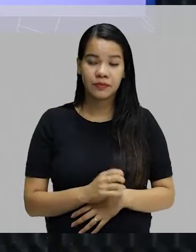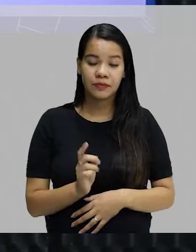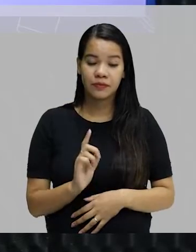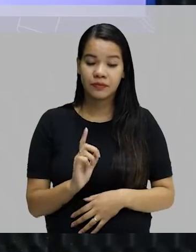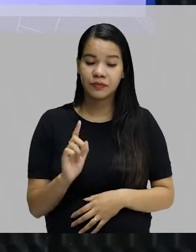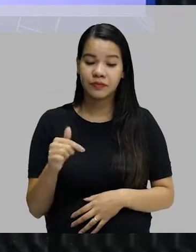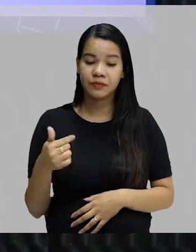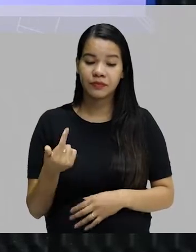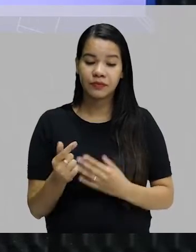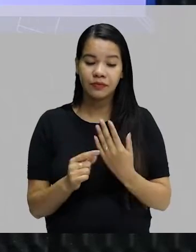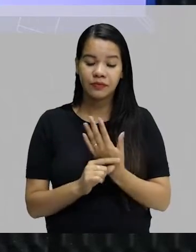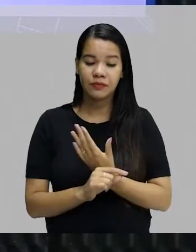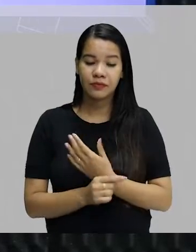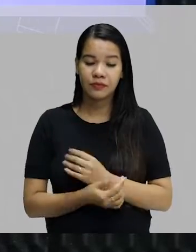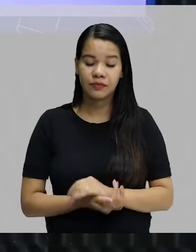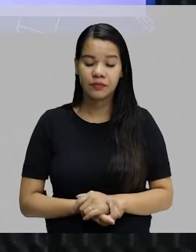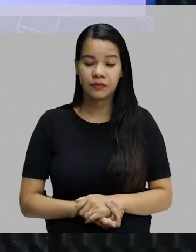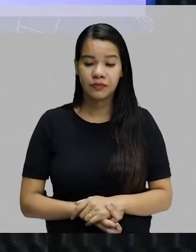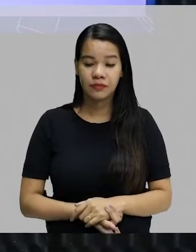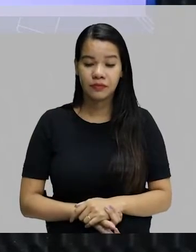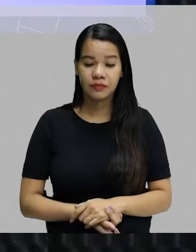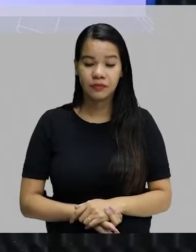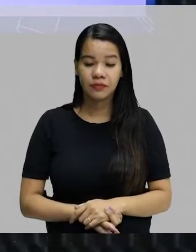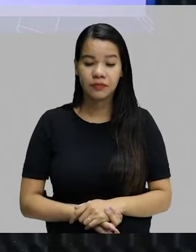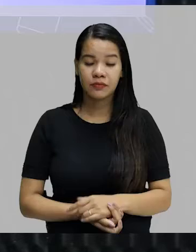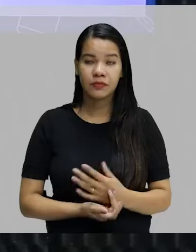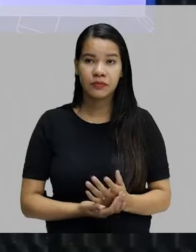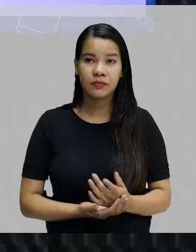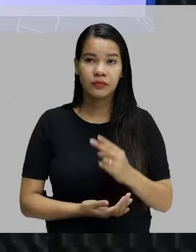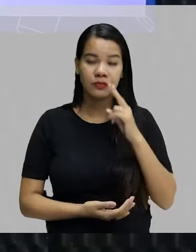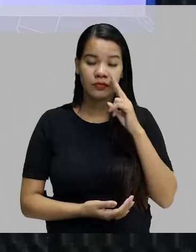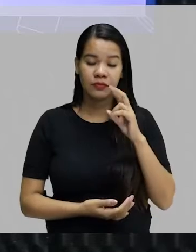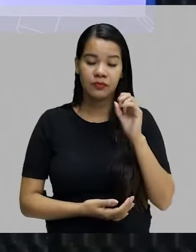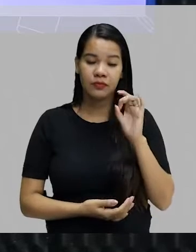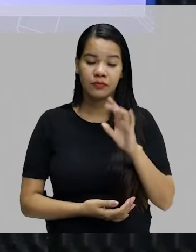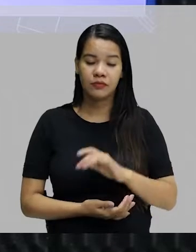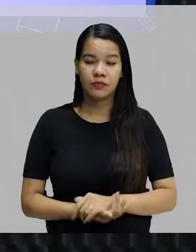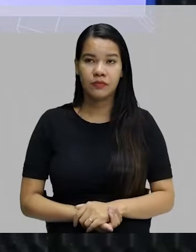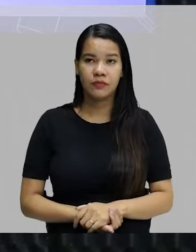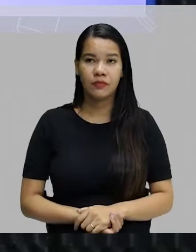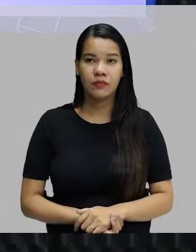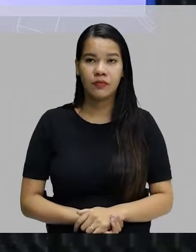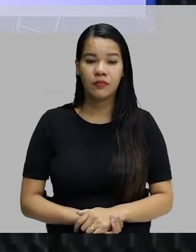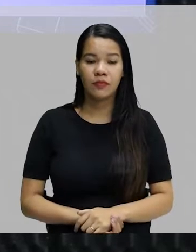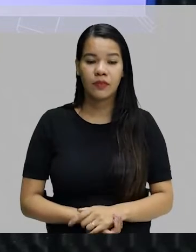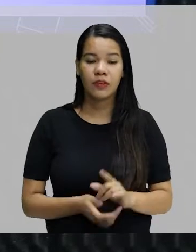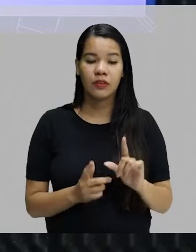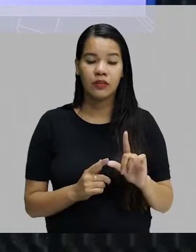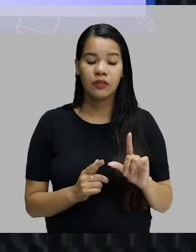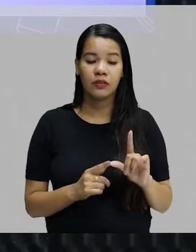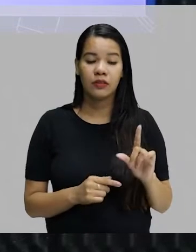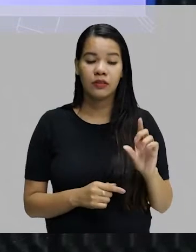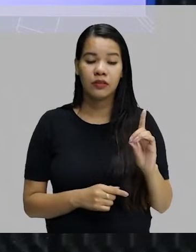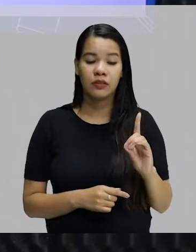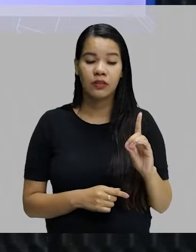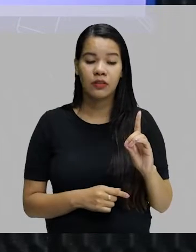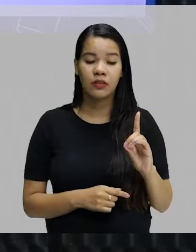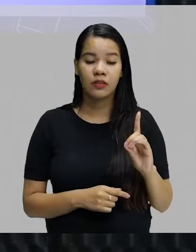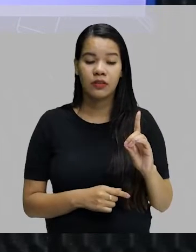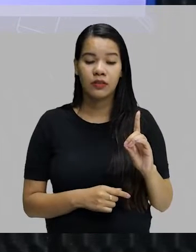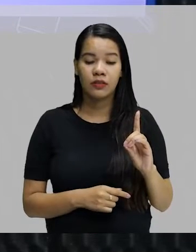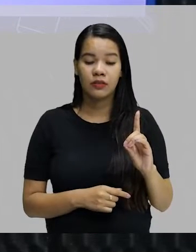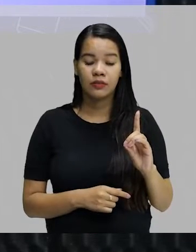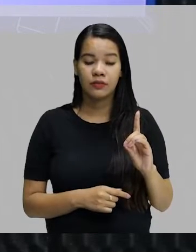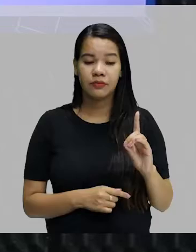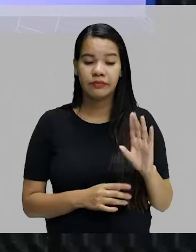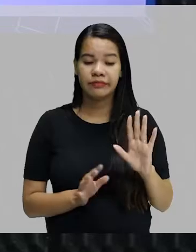amigo Wittgenstein, tá certo? Então, veja só, na letra D o divino não vai pegar legal, na